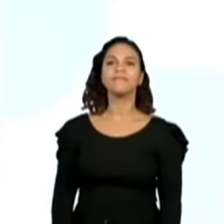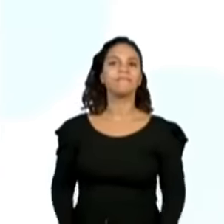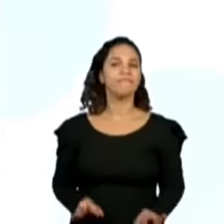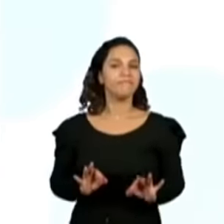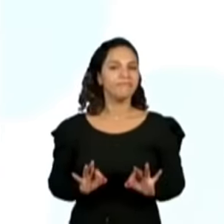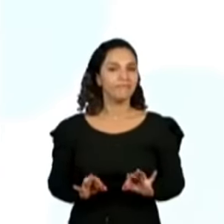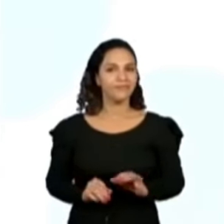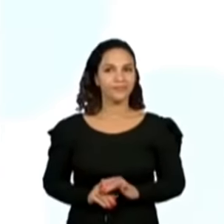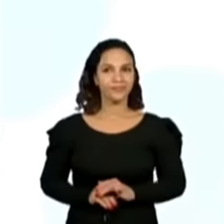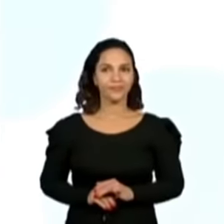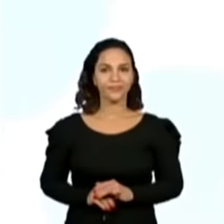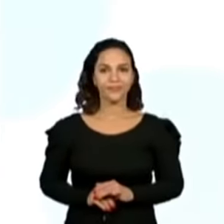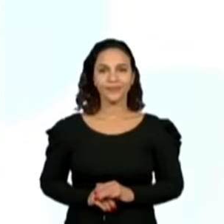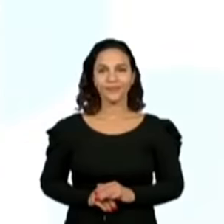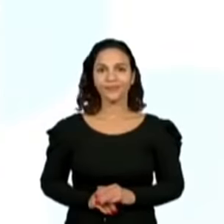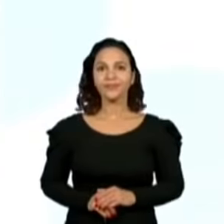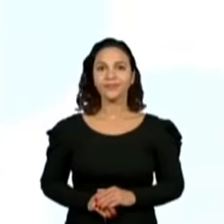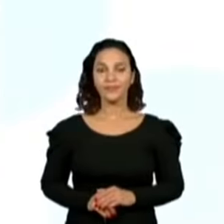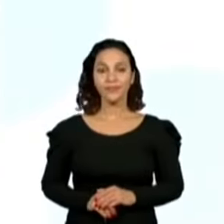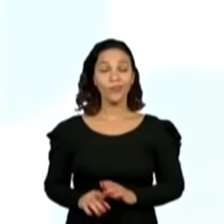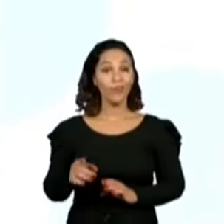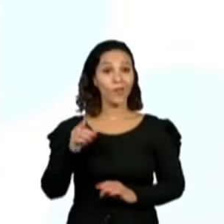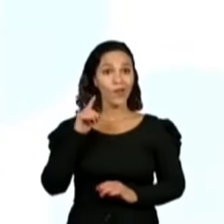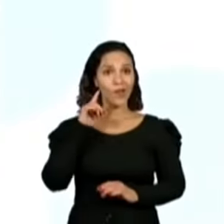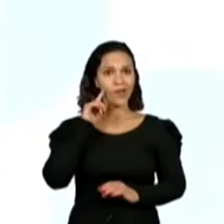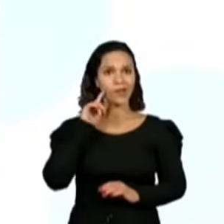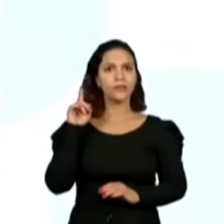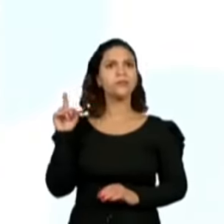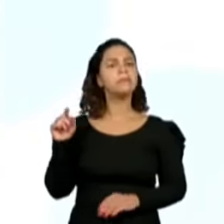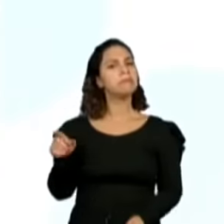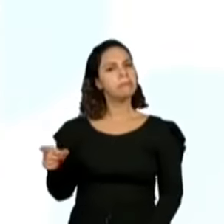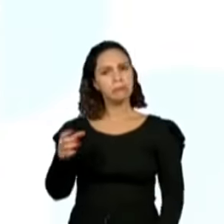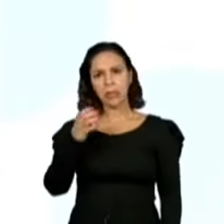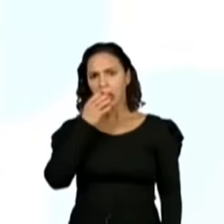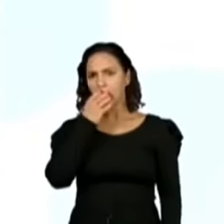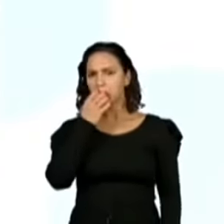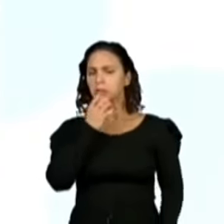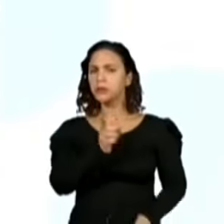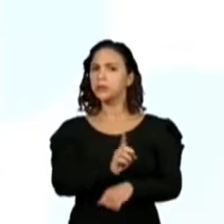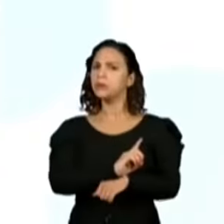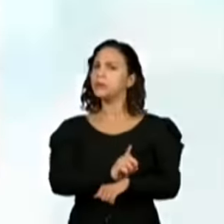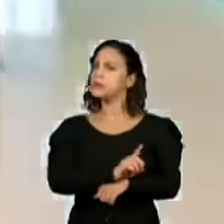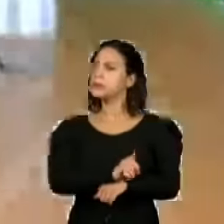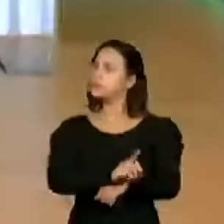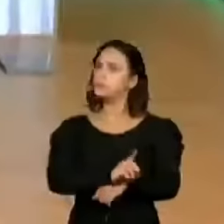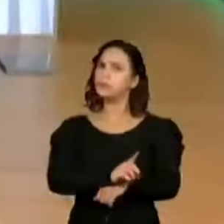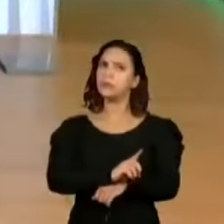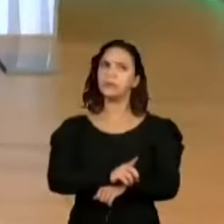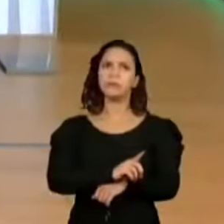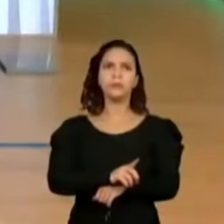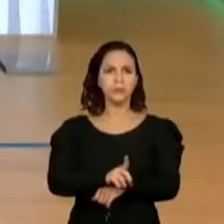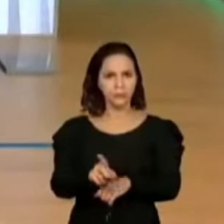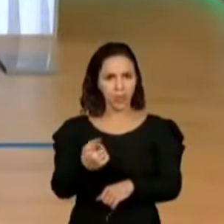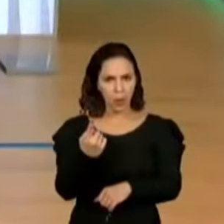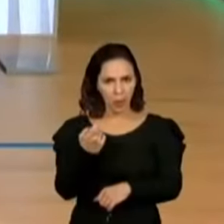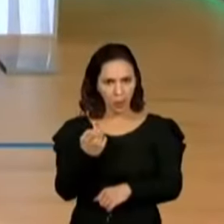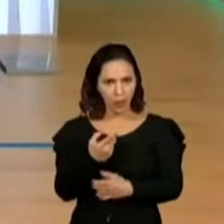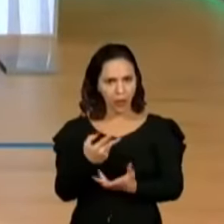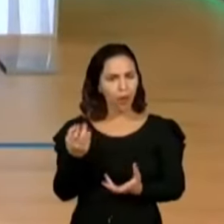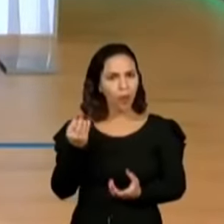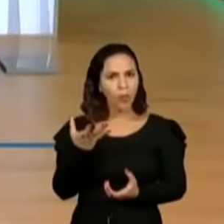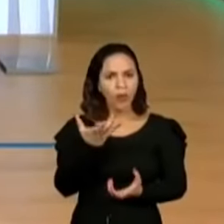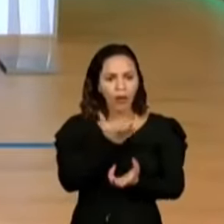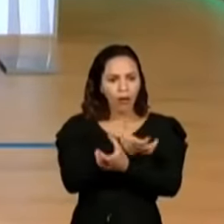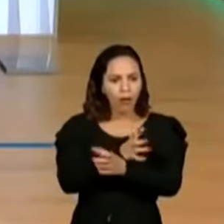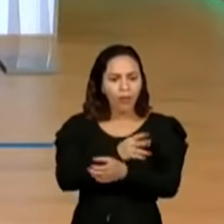Metacarpo. Muito bem. Mas olha, este vira-lata, não sei se era um apenas ou se eram vários, porque muitos